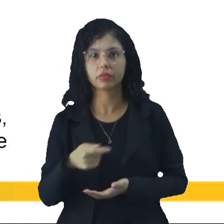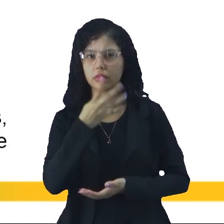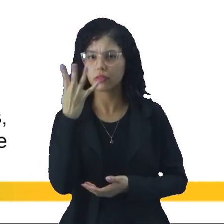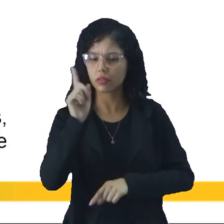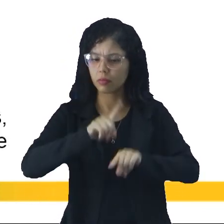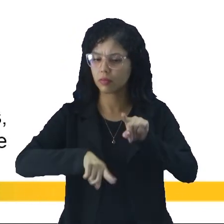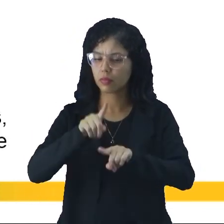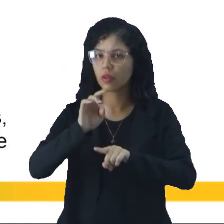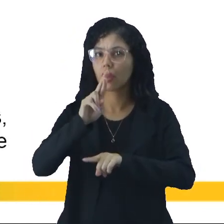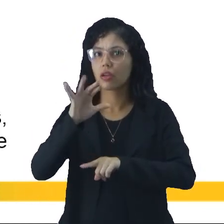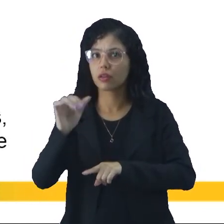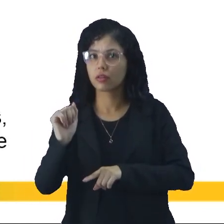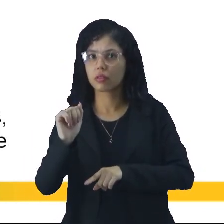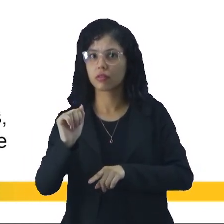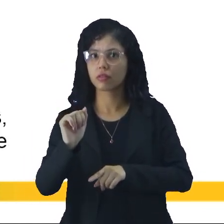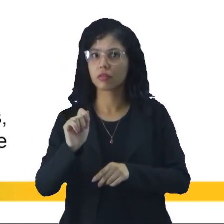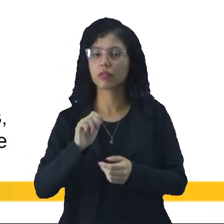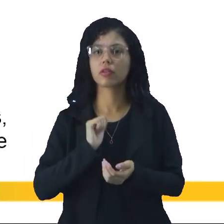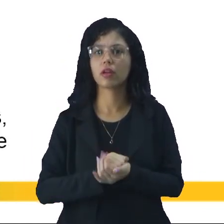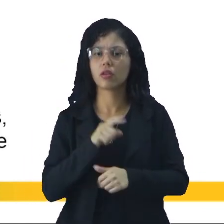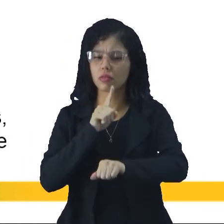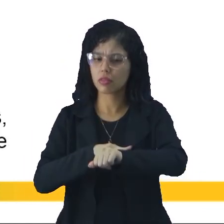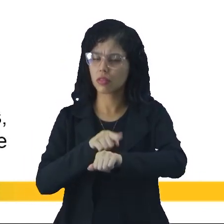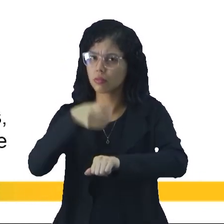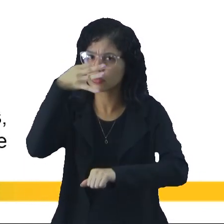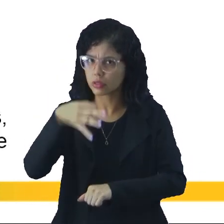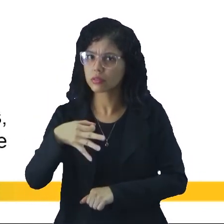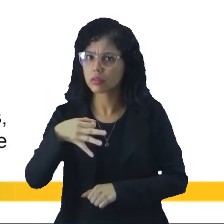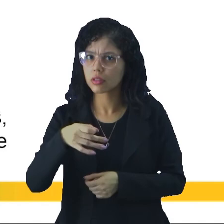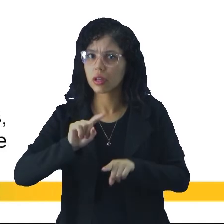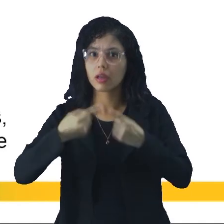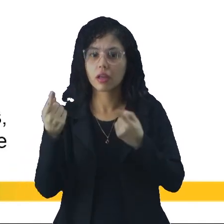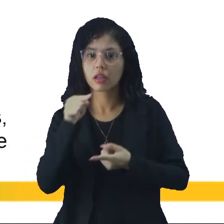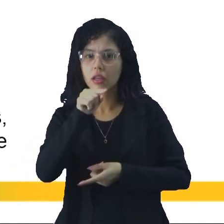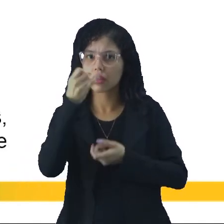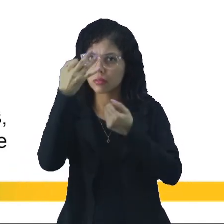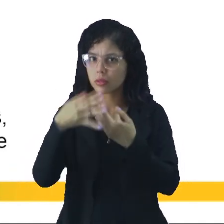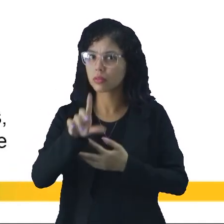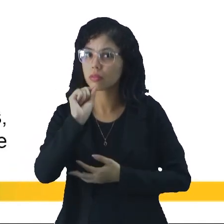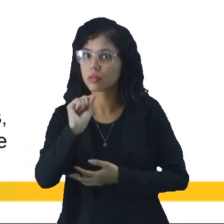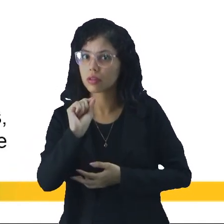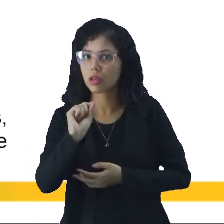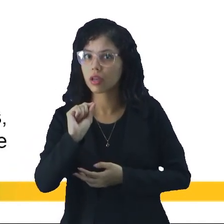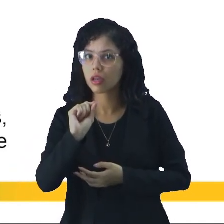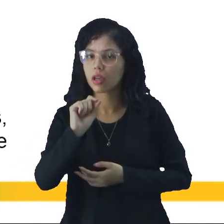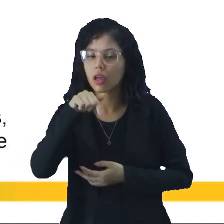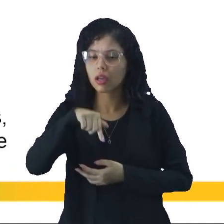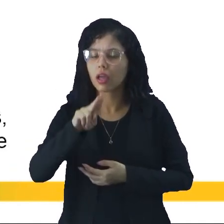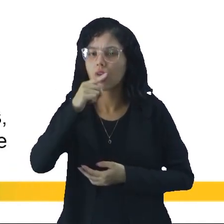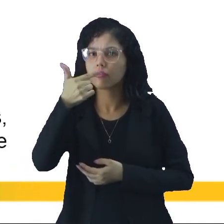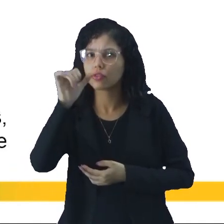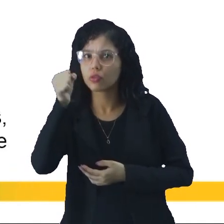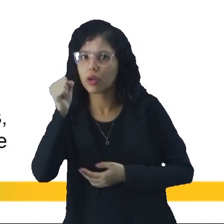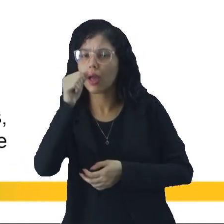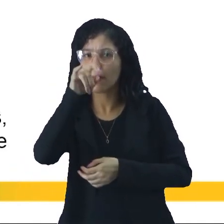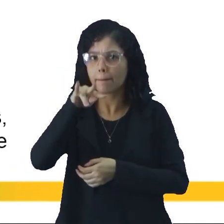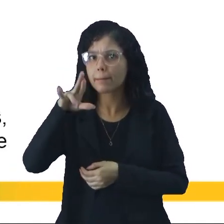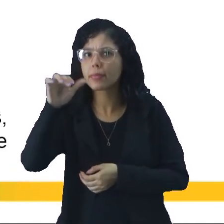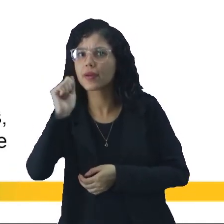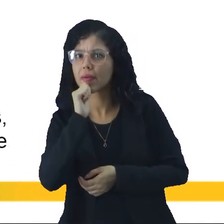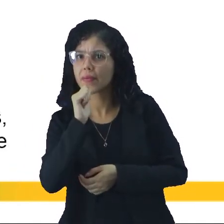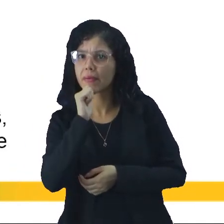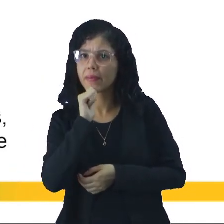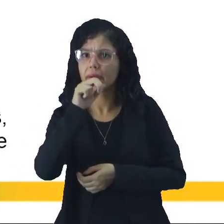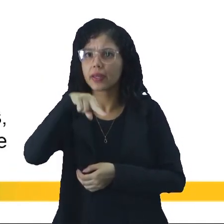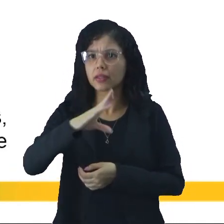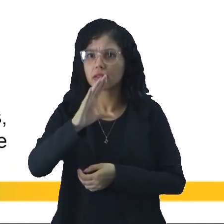quantidade de matéria radioativa em gramas em um determinado tempo, certo? E aqui está dizendo, ó, que é igual a 28 anos a meia vida. Eu tenho